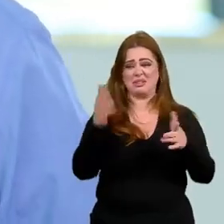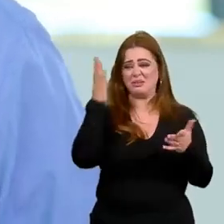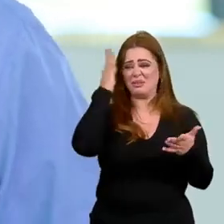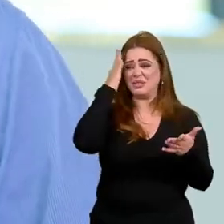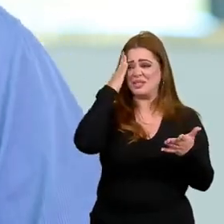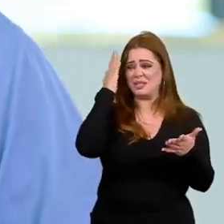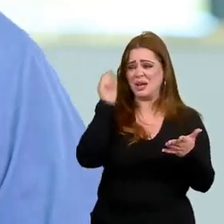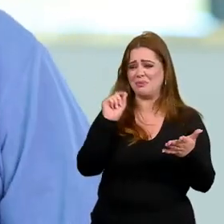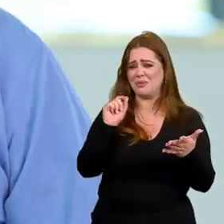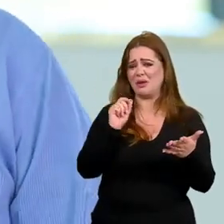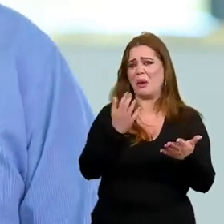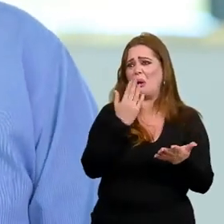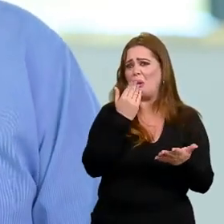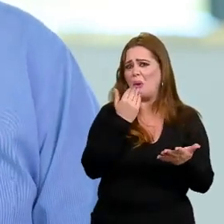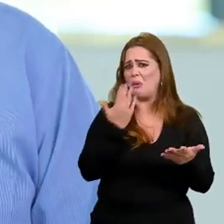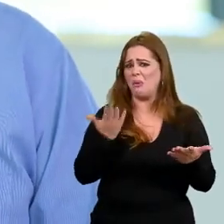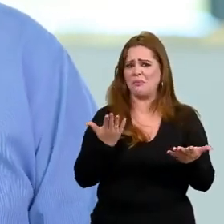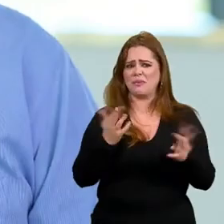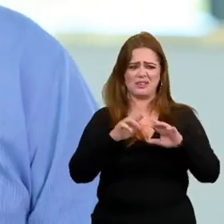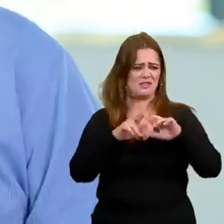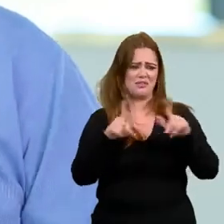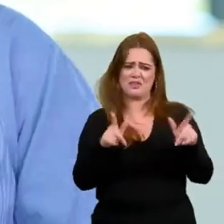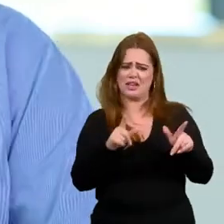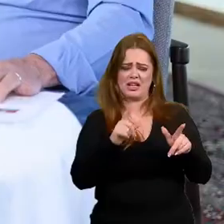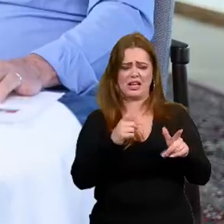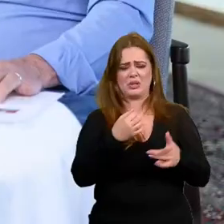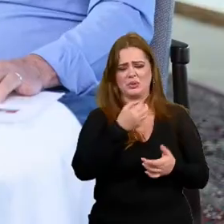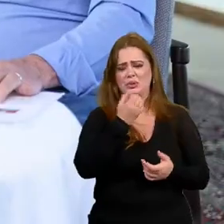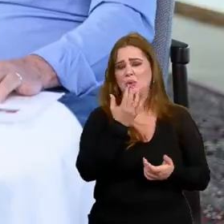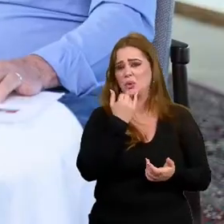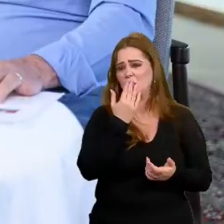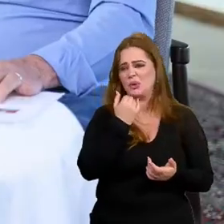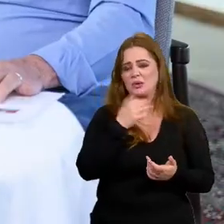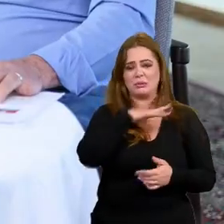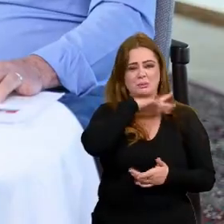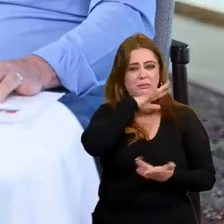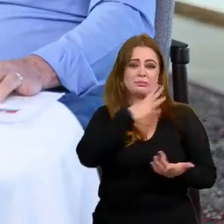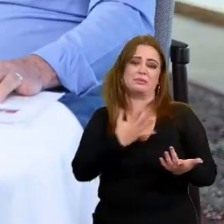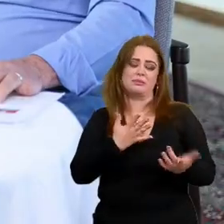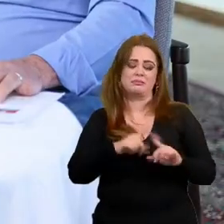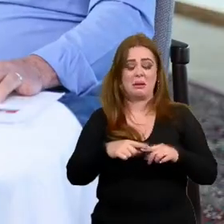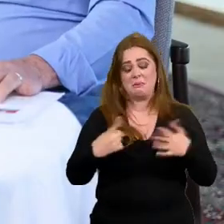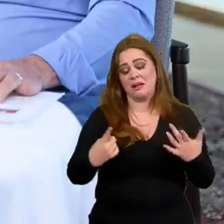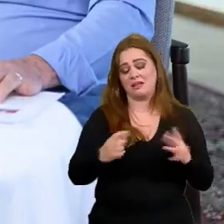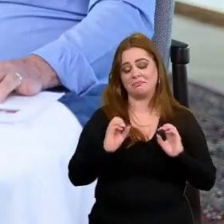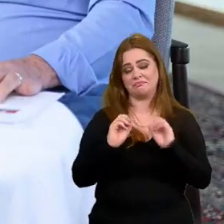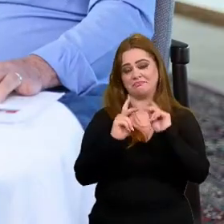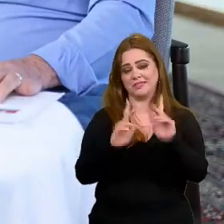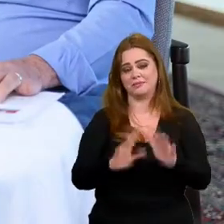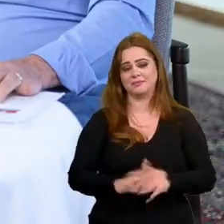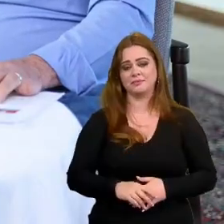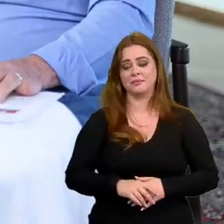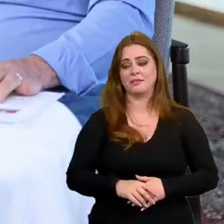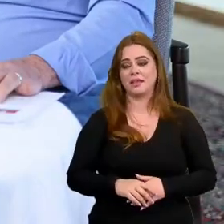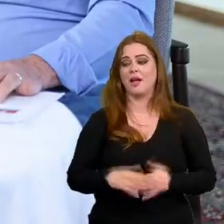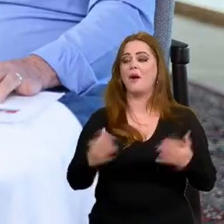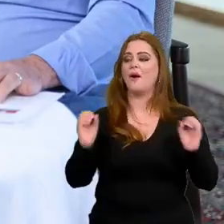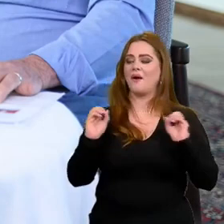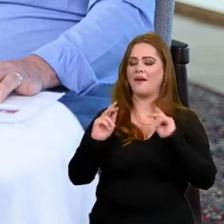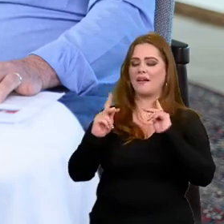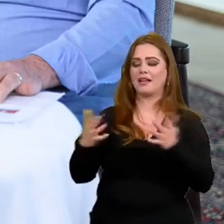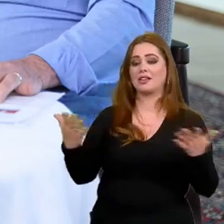forma, qualquer forma, sobrevivemos. É. Então, vamos aqui. Já falamos de comida, e comida é um assunto maravilhoso. Agora, vamos